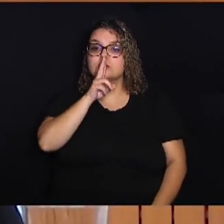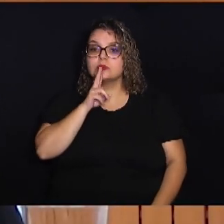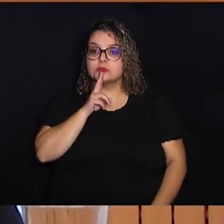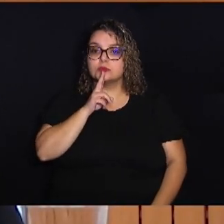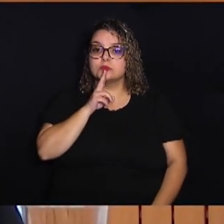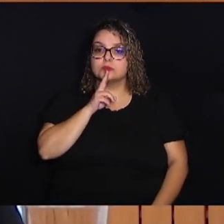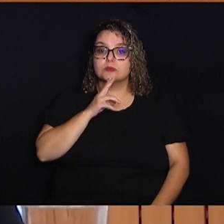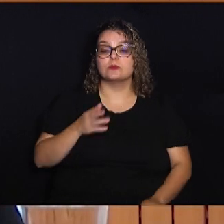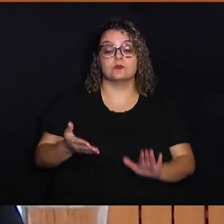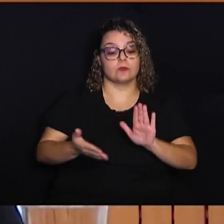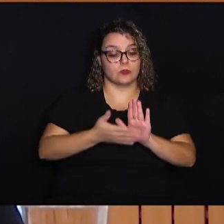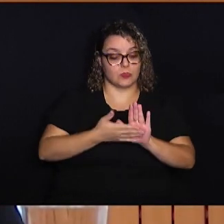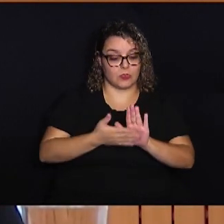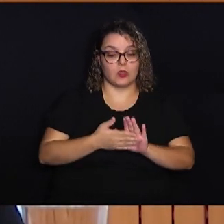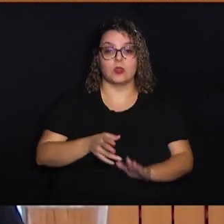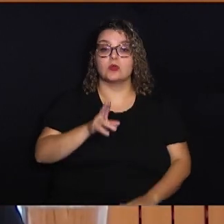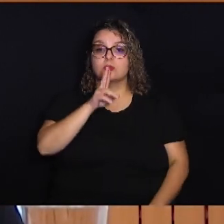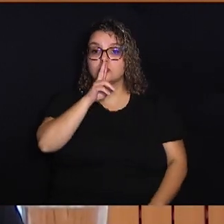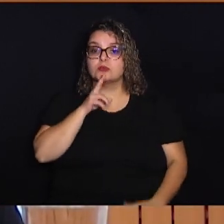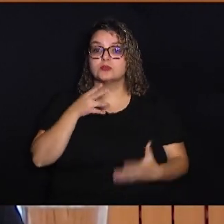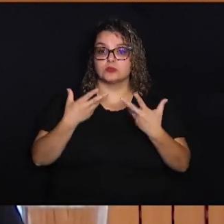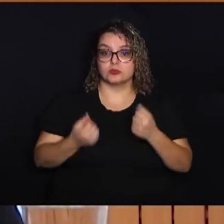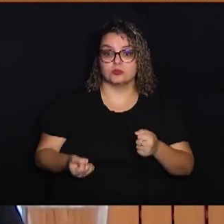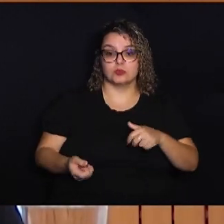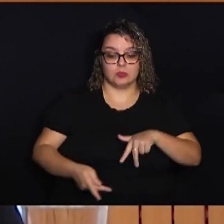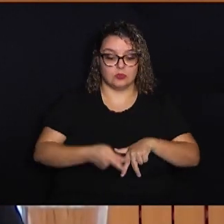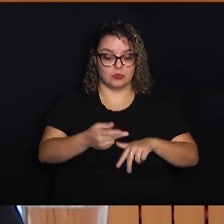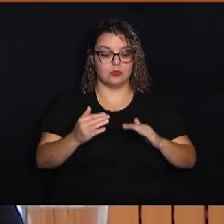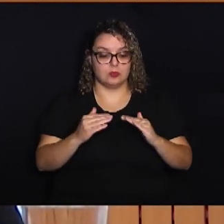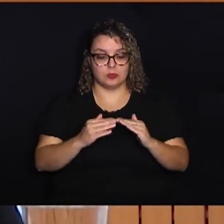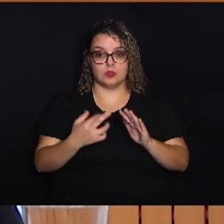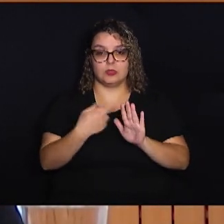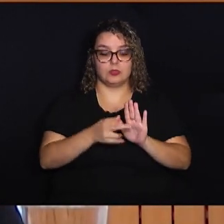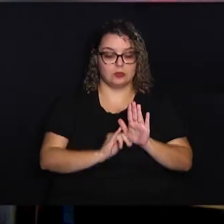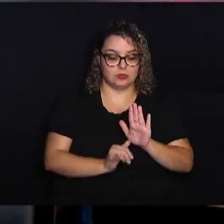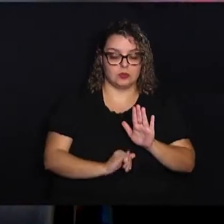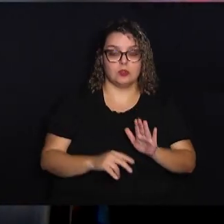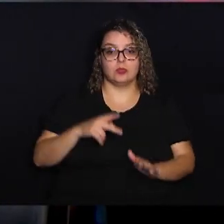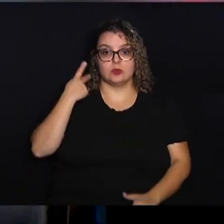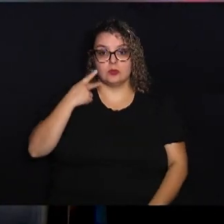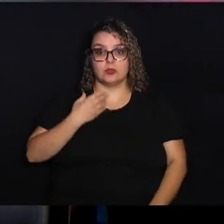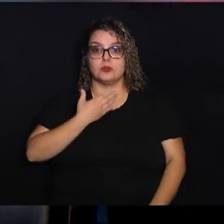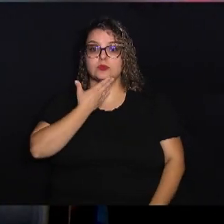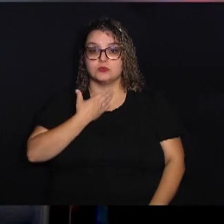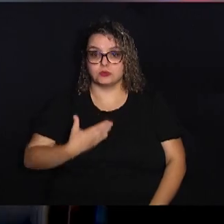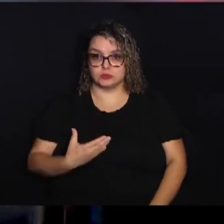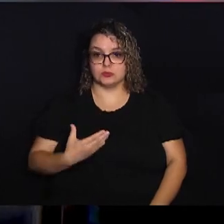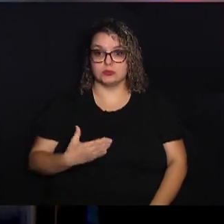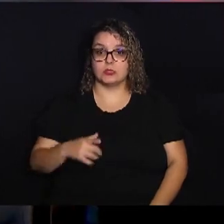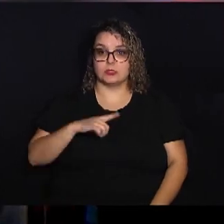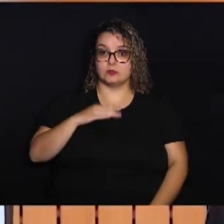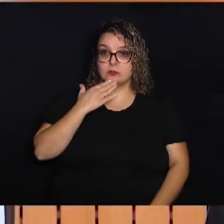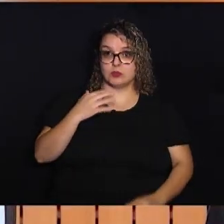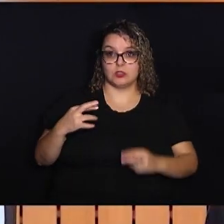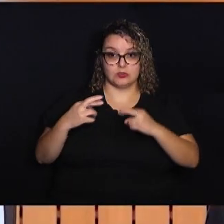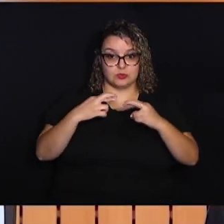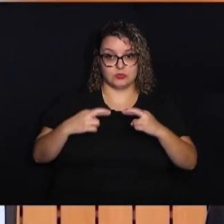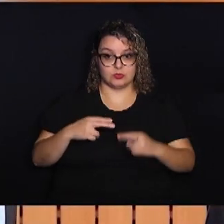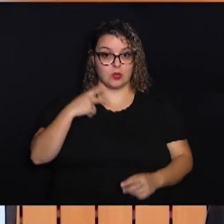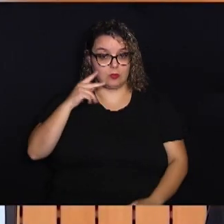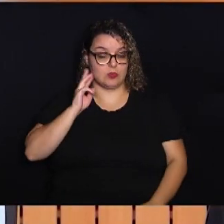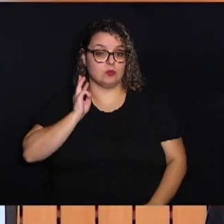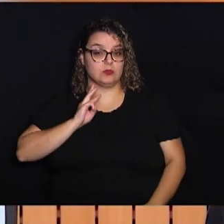em sala de aula, fazemos a caixinha de perguntas e já faz o vídeo para poder entrar no assunto do dia. Os ensinamentos não